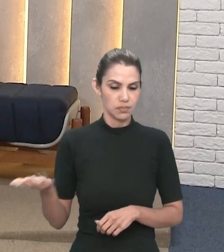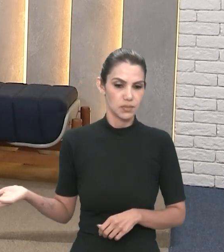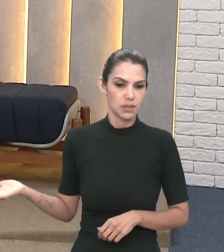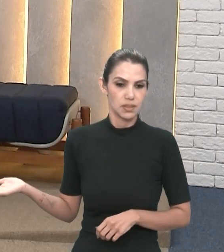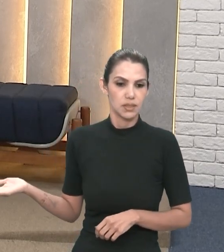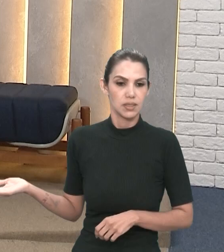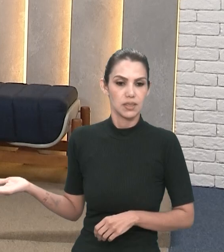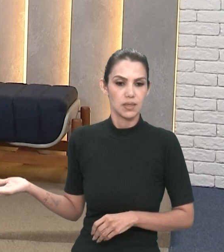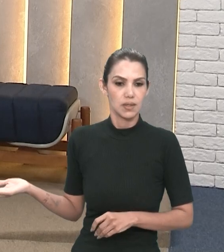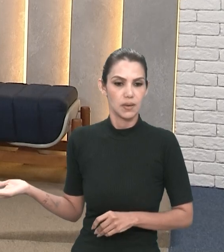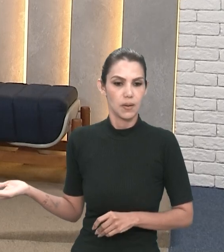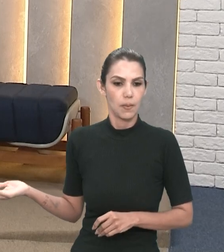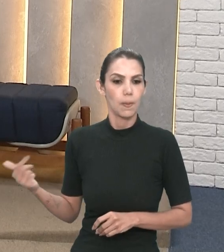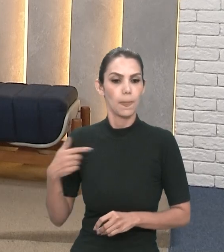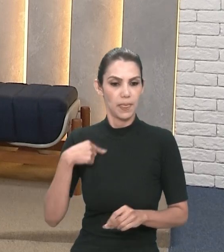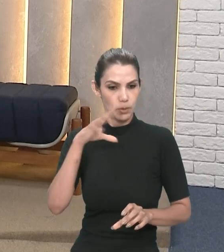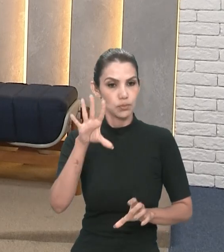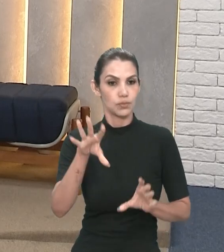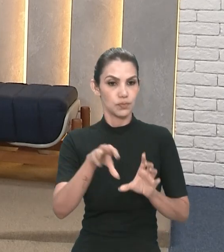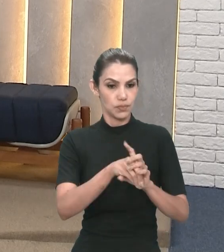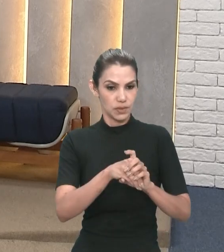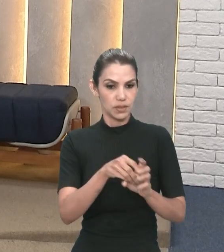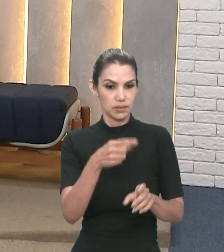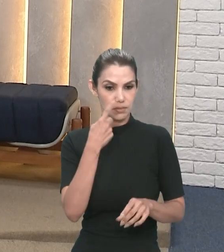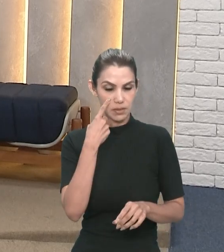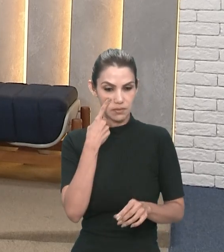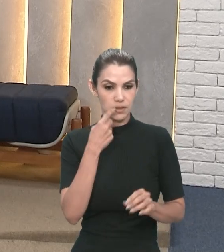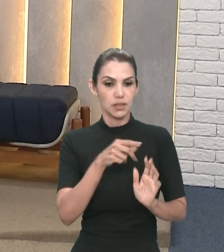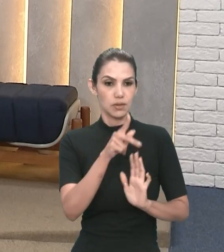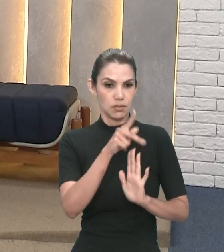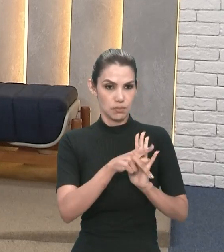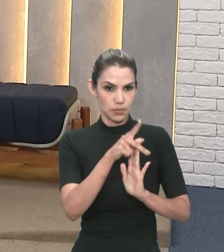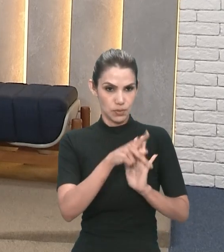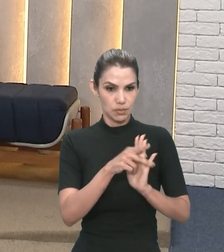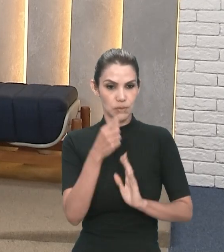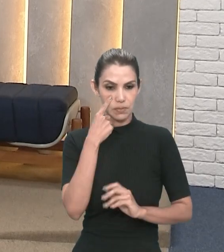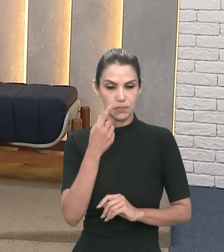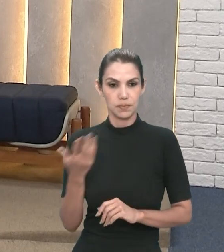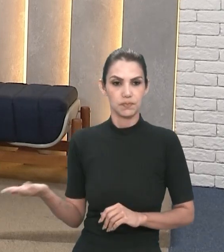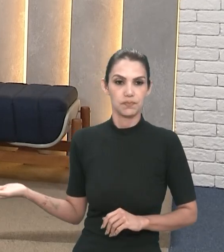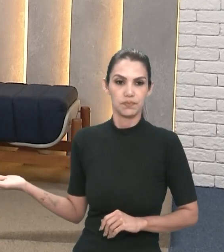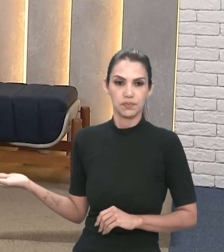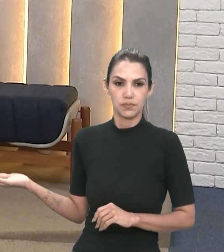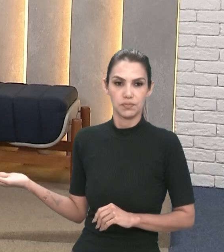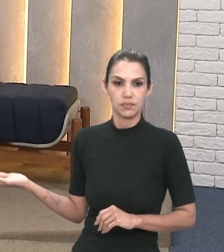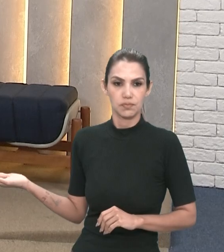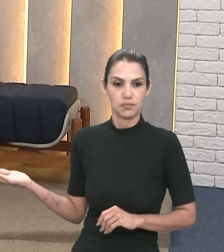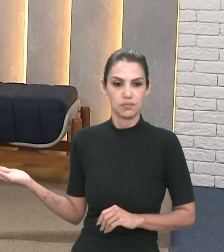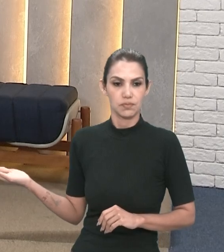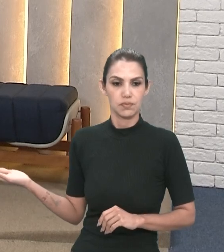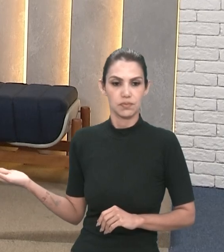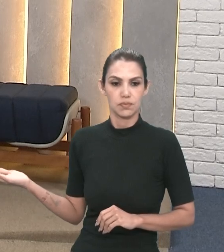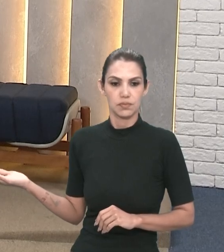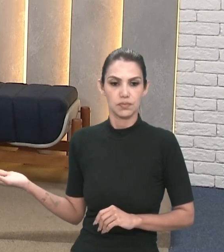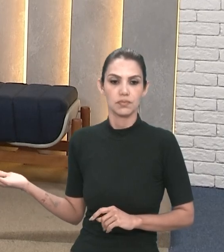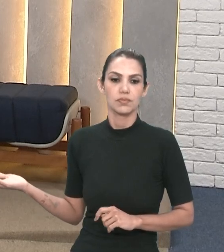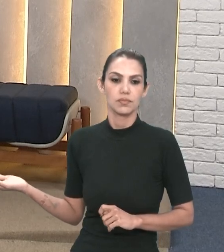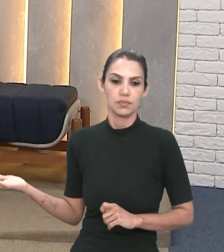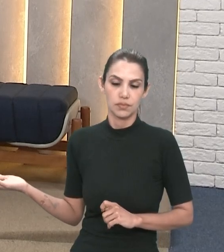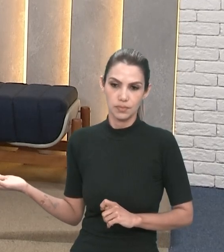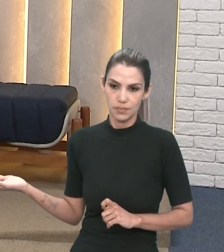é o PPG EcoEvol, que é o Programa de Pós-Graduação em Ecologia e Evolução. Ótimo. Lá a gente